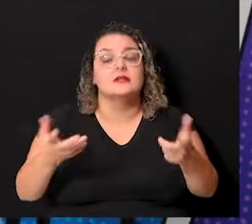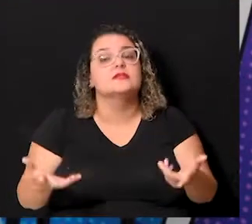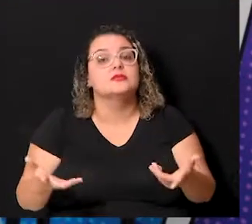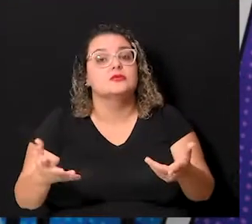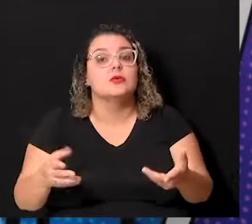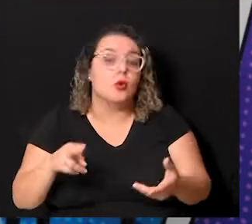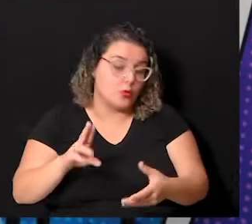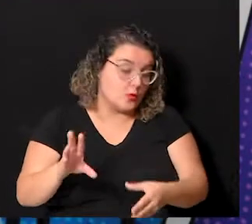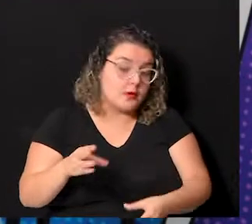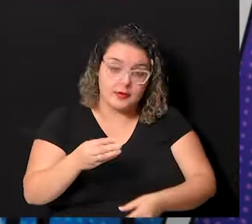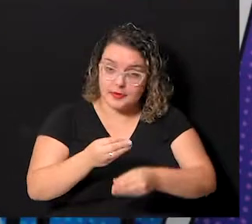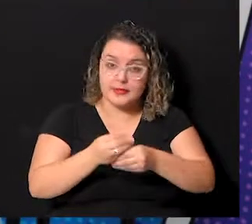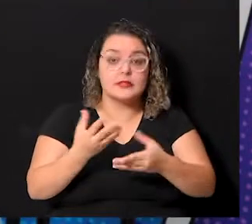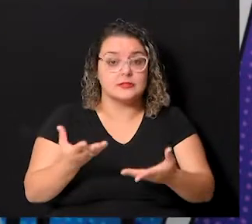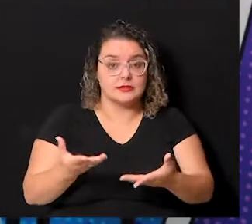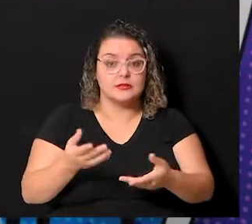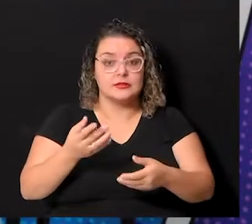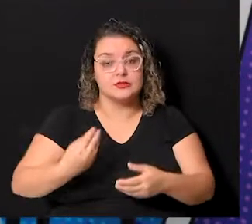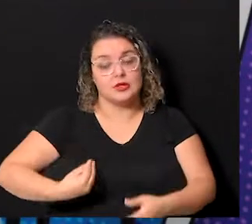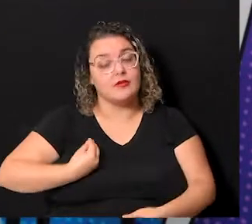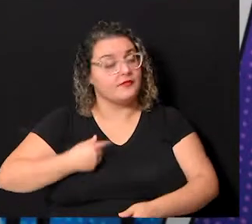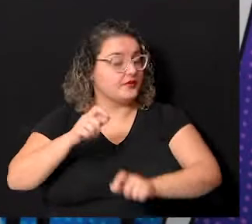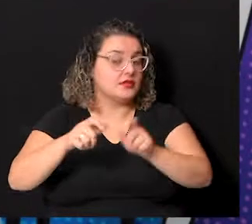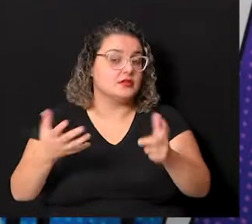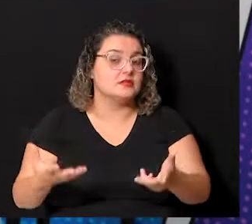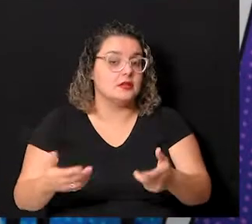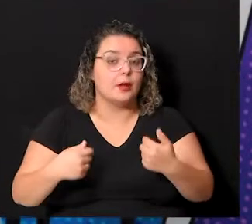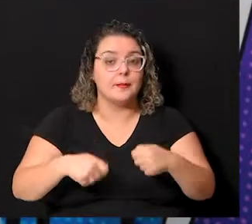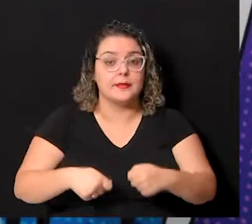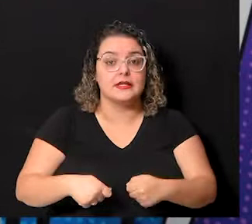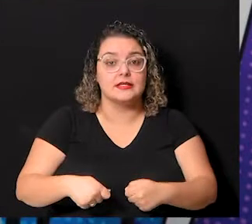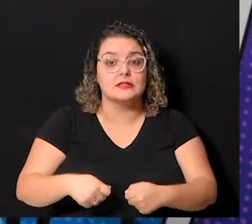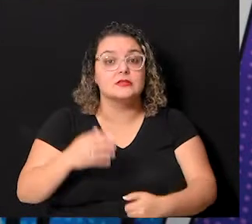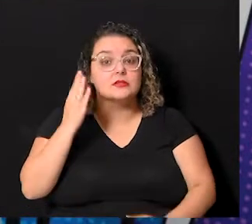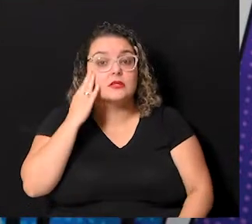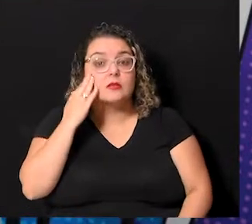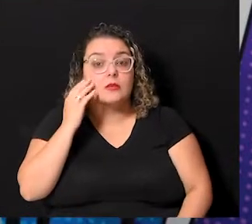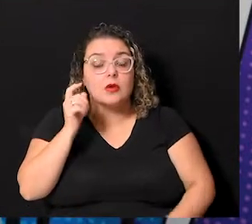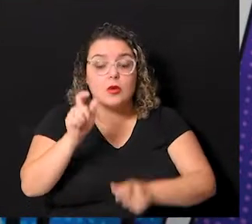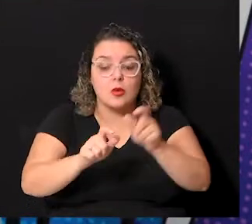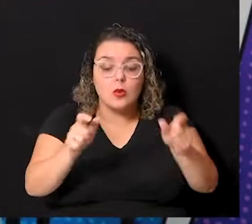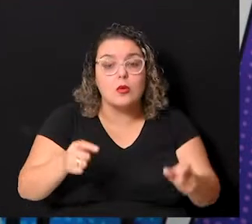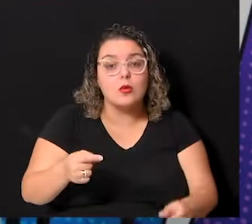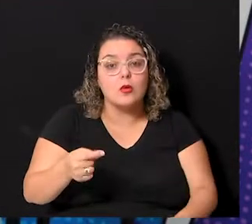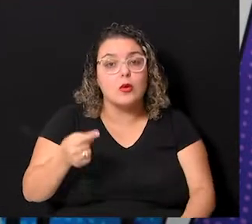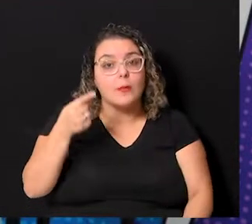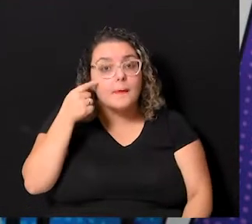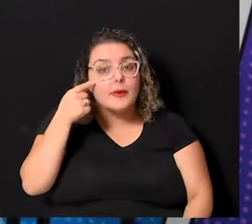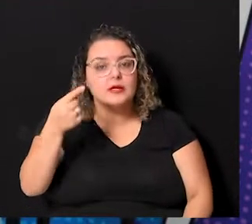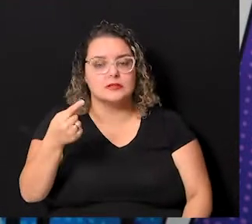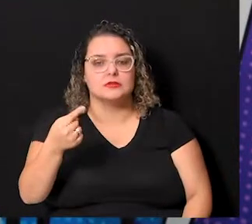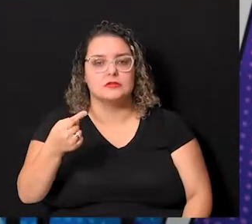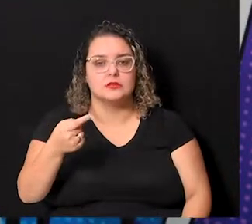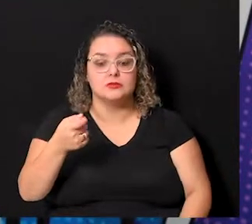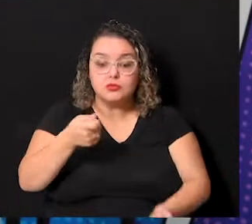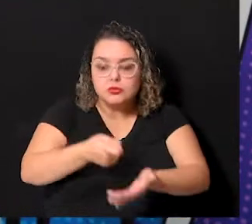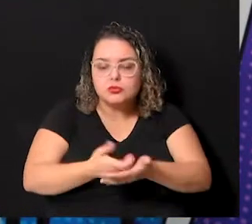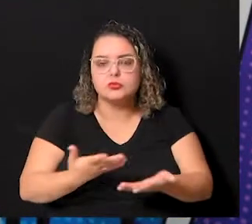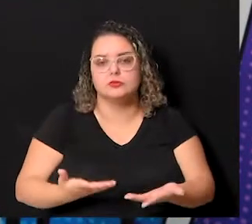ou que complemente a vida das pessoas. Então, eu preciso saber o que as pessoas estão pensando brutal e